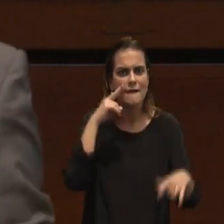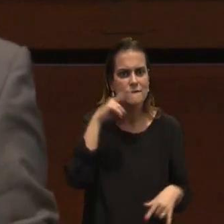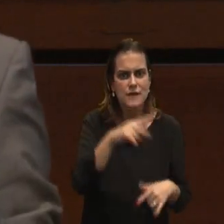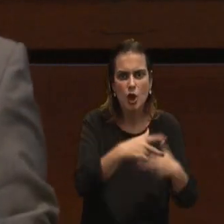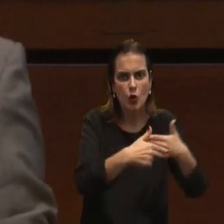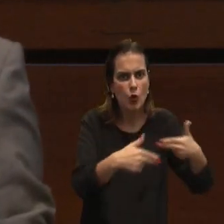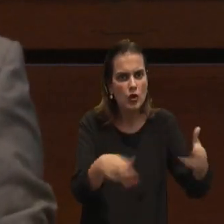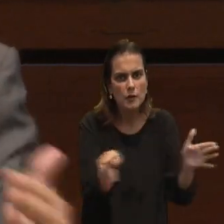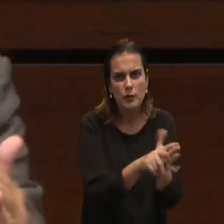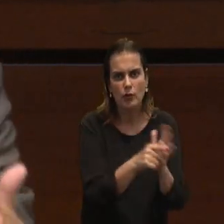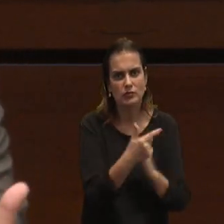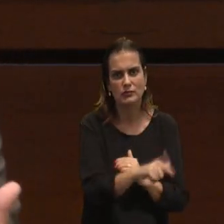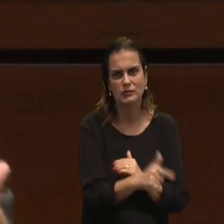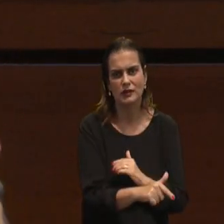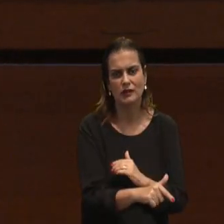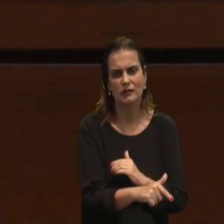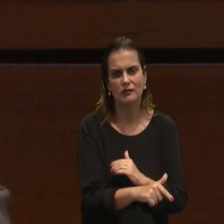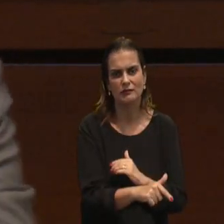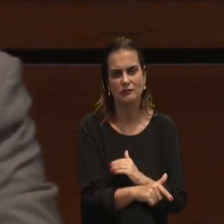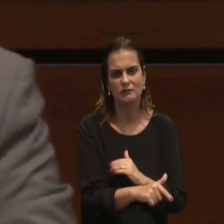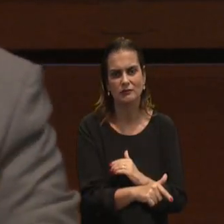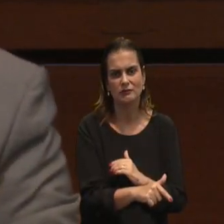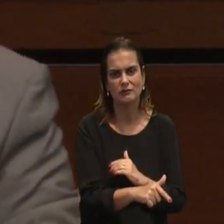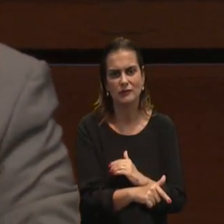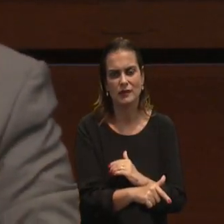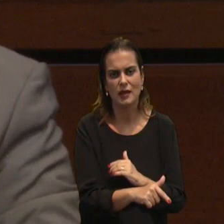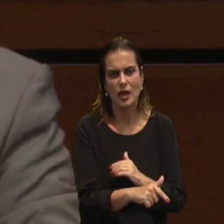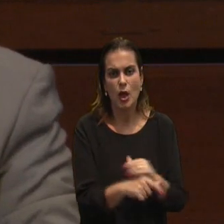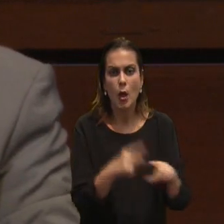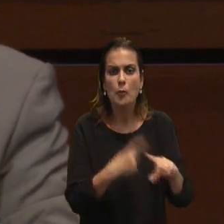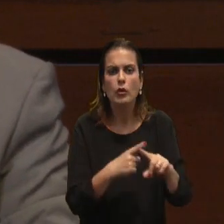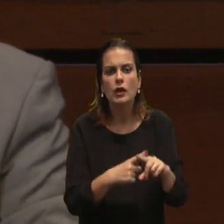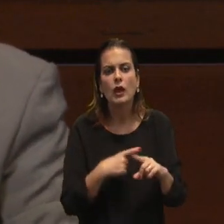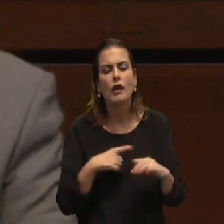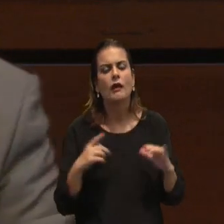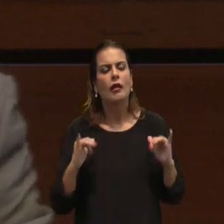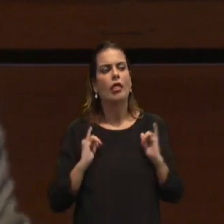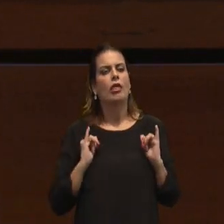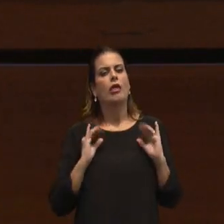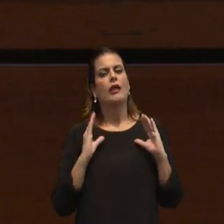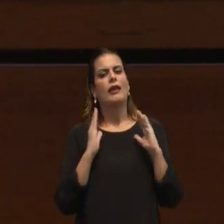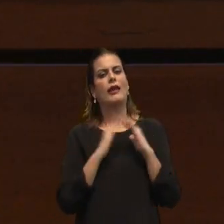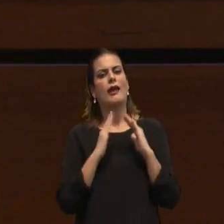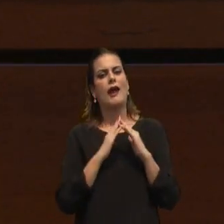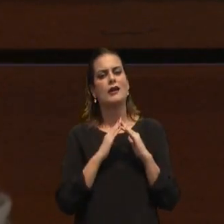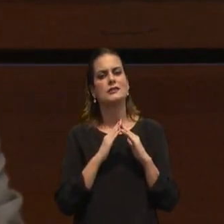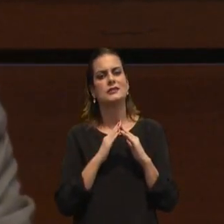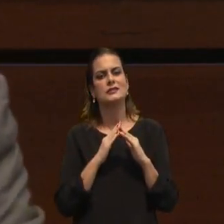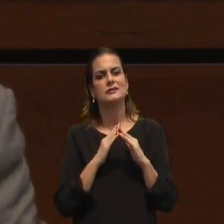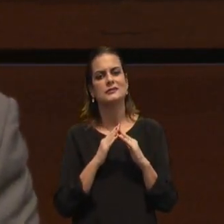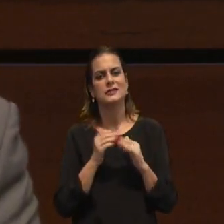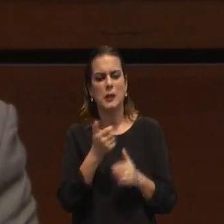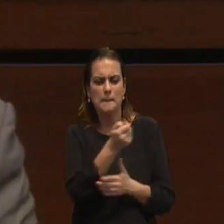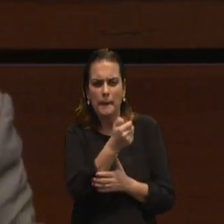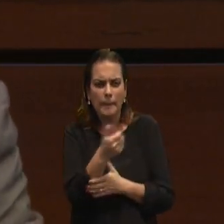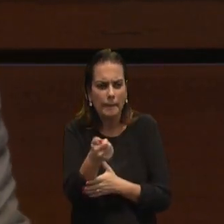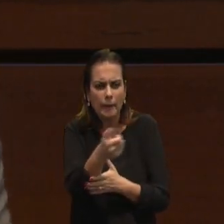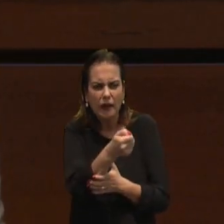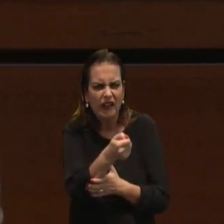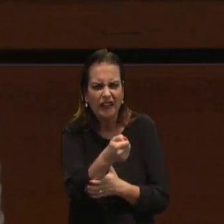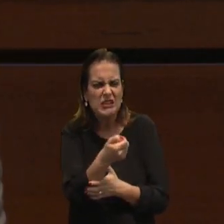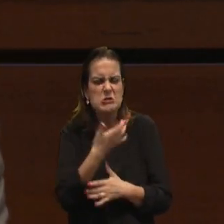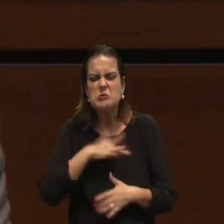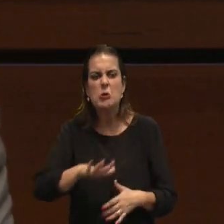coisa adequada. É um perigo, porque eu estou no conforto da minha casa, com o controle na mão, e se alguma coisa me desagrada, eu